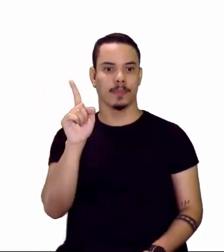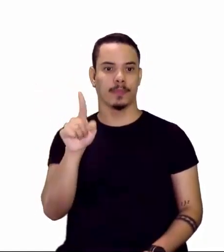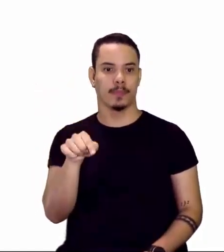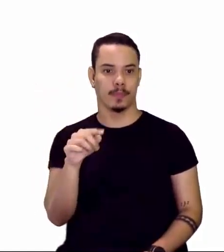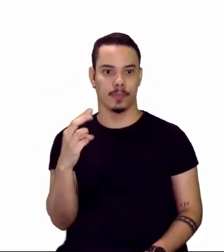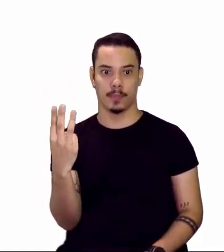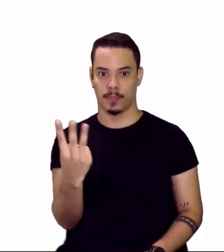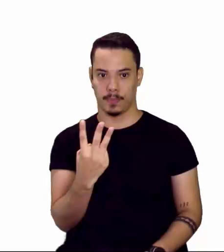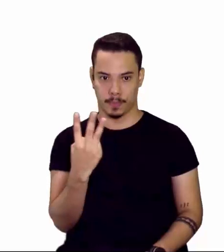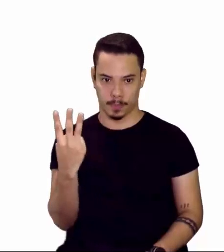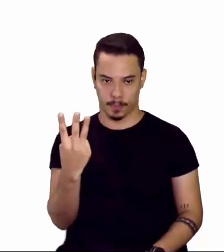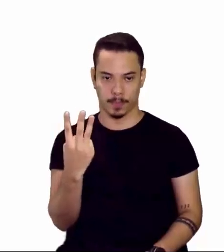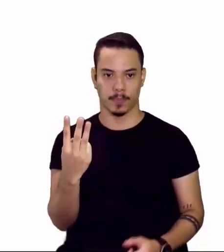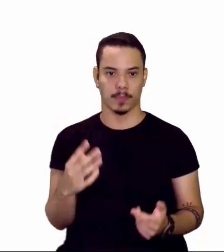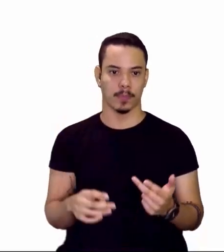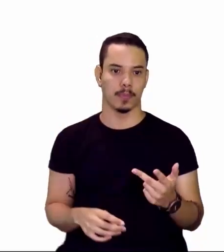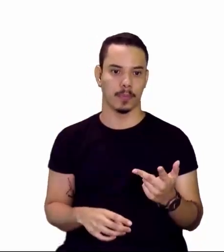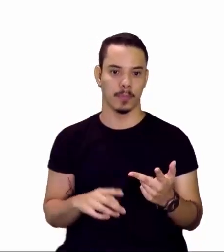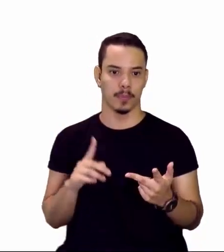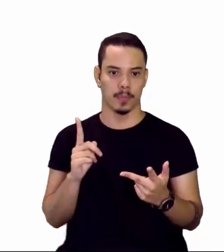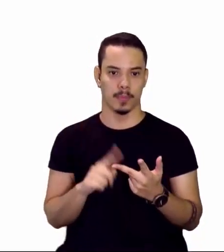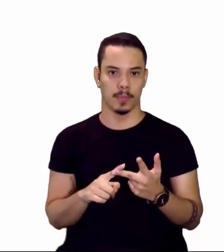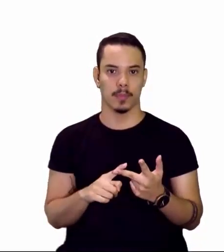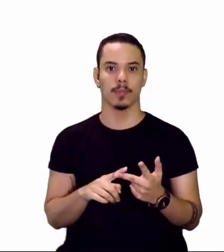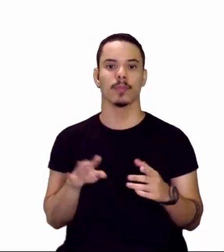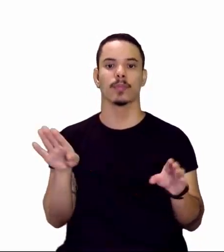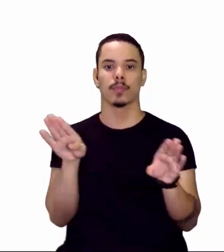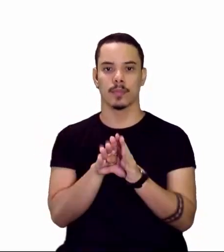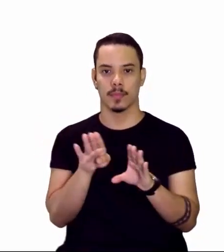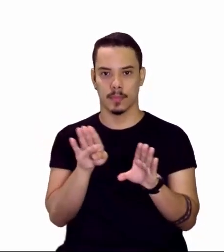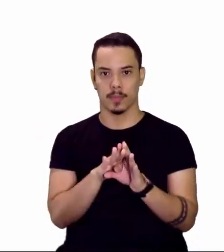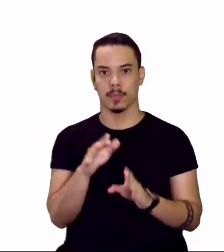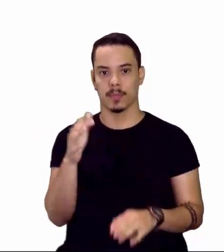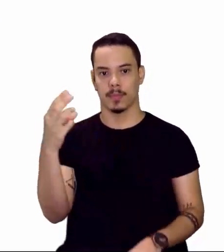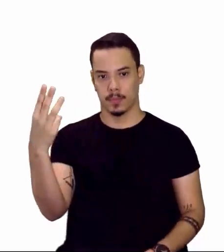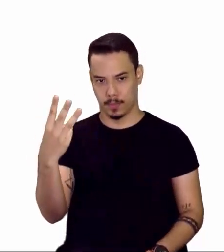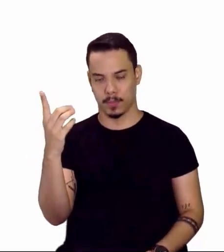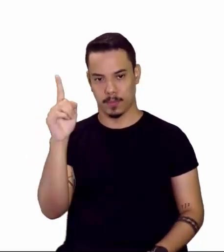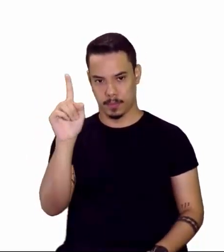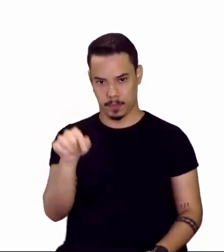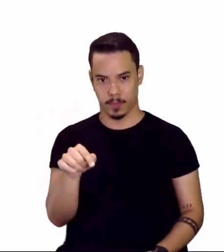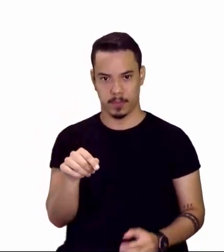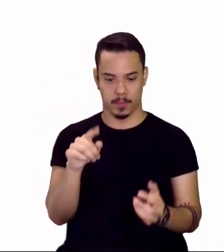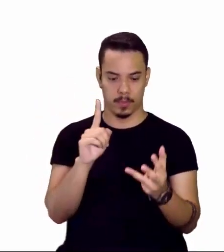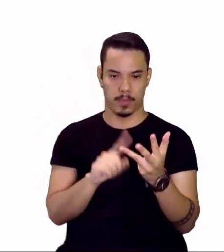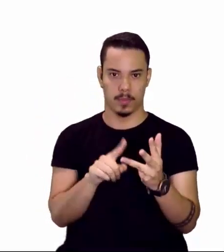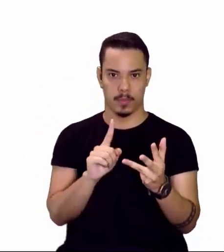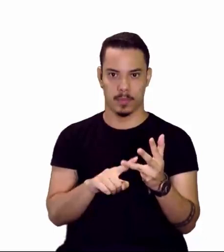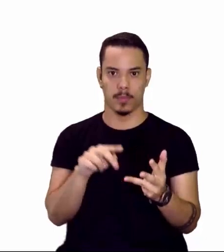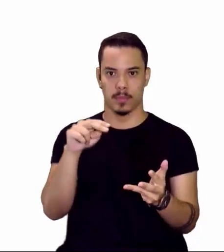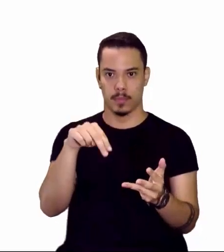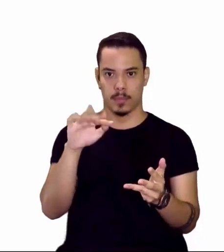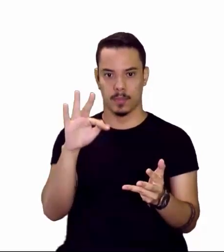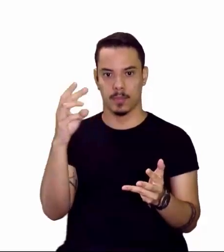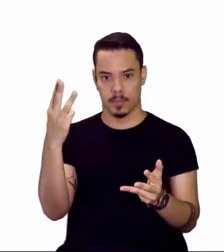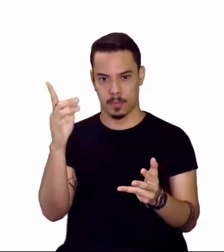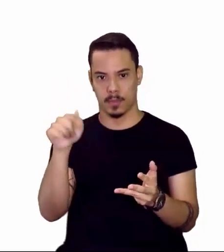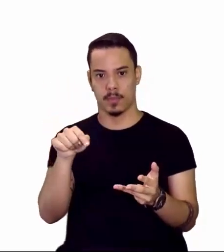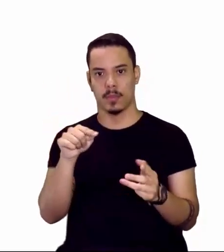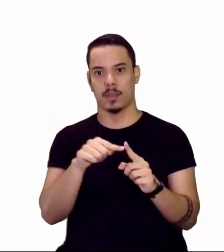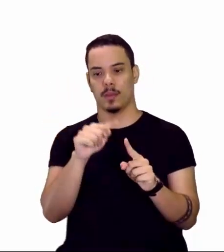ou trigonal, o BF3 também trigonal, NF3